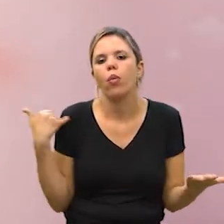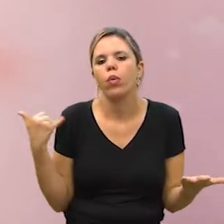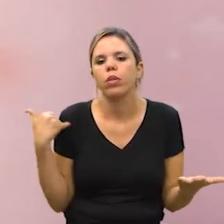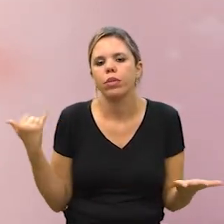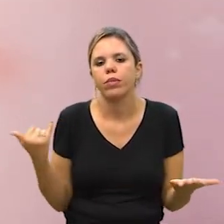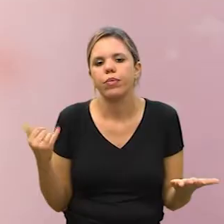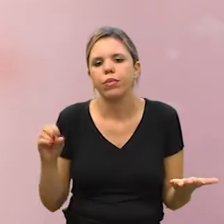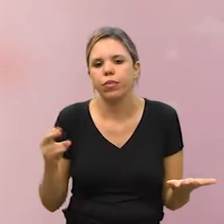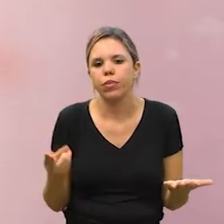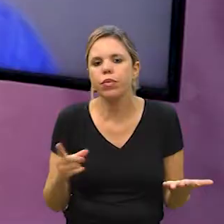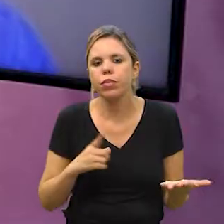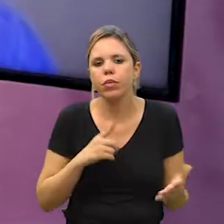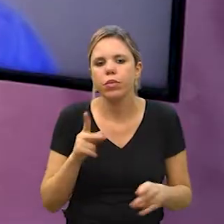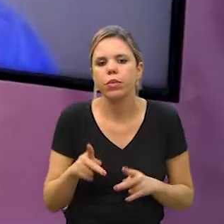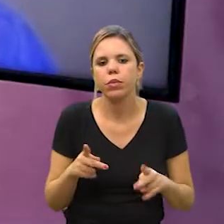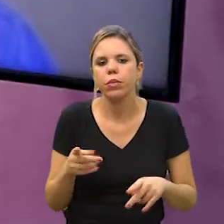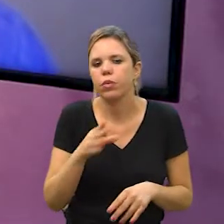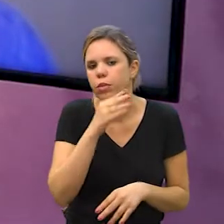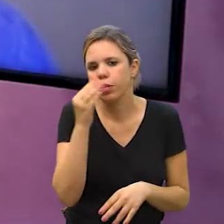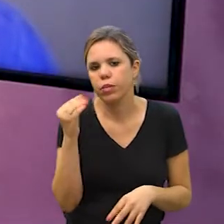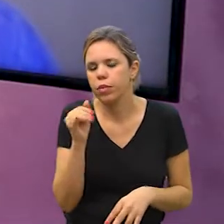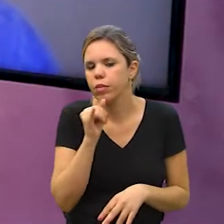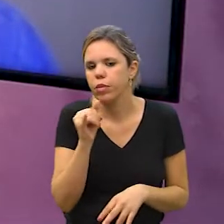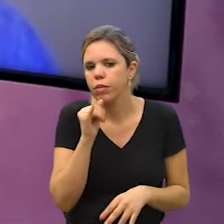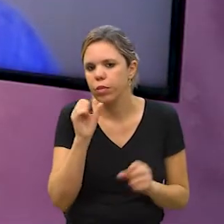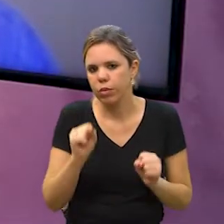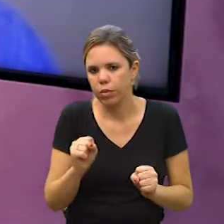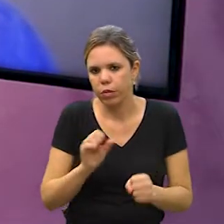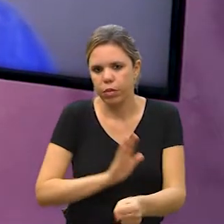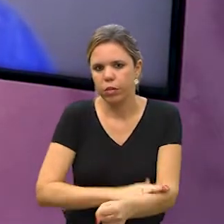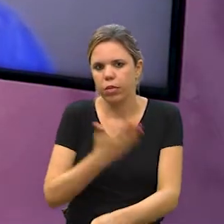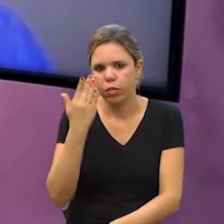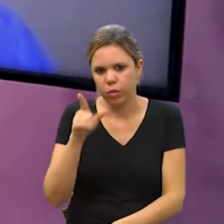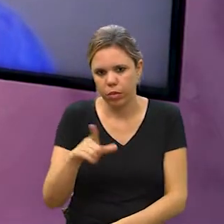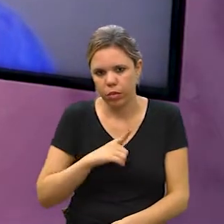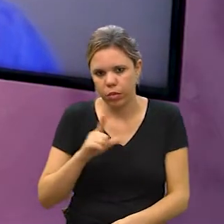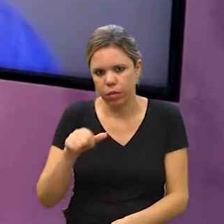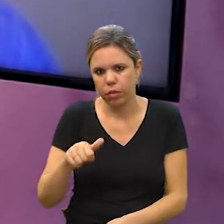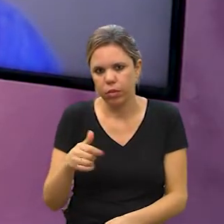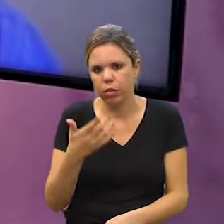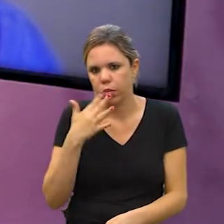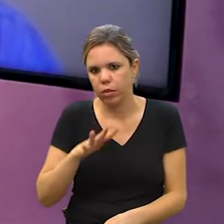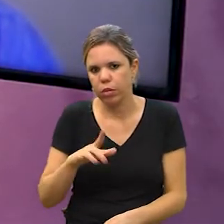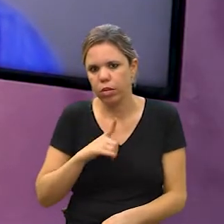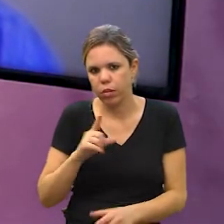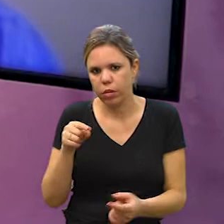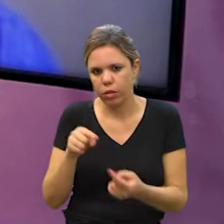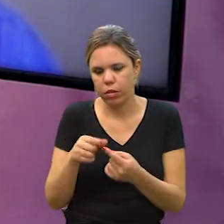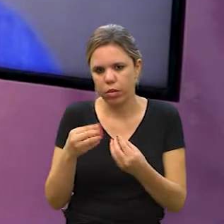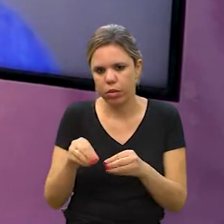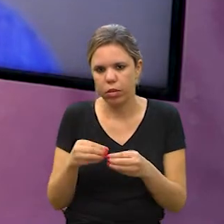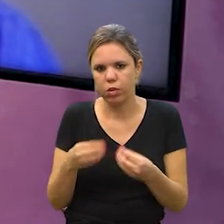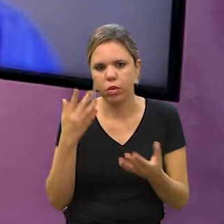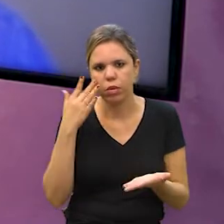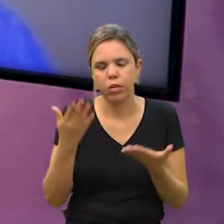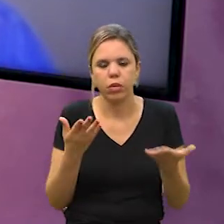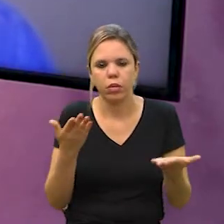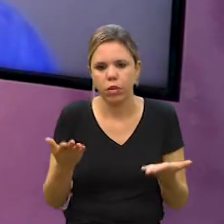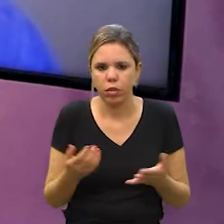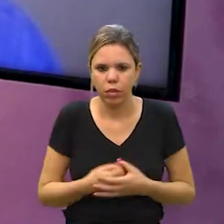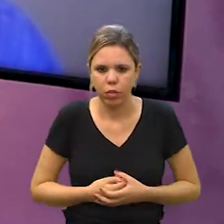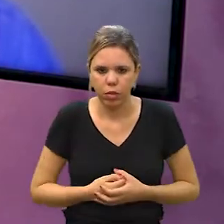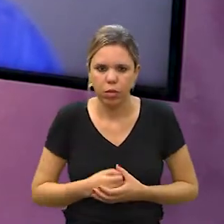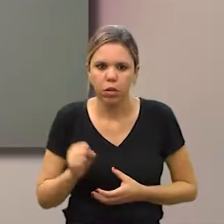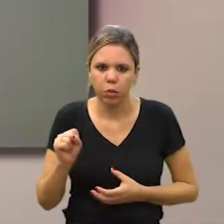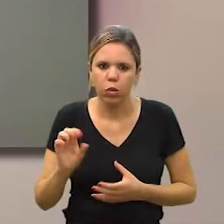qual idade ou tem adolescente por exemplo pode ter hipertensão também ou até criança pode atingir criança como que é